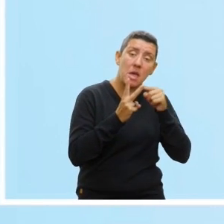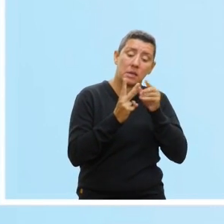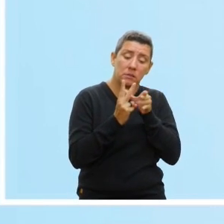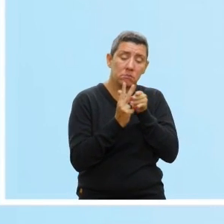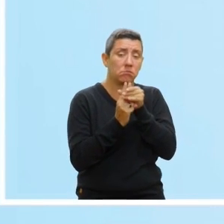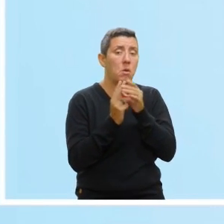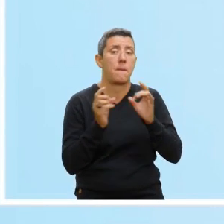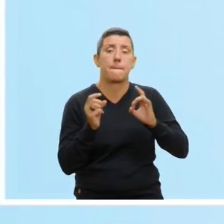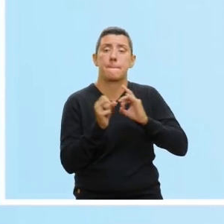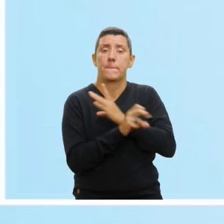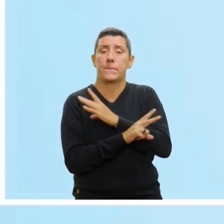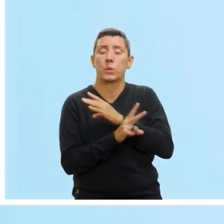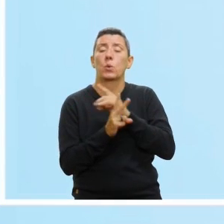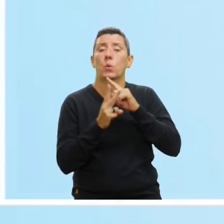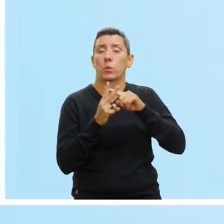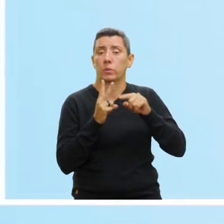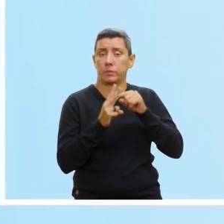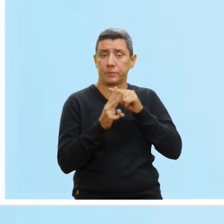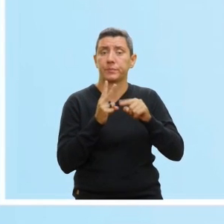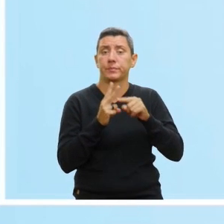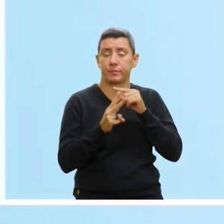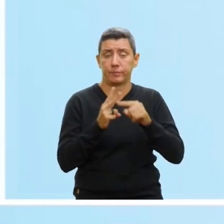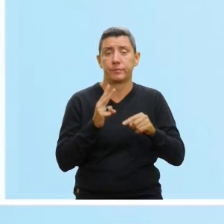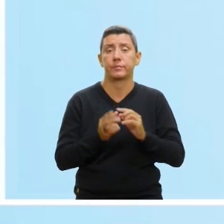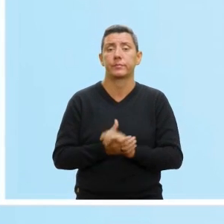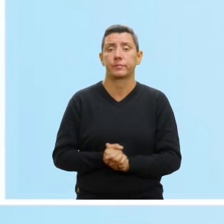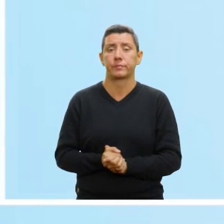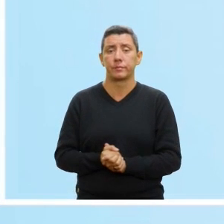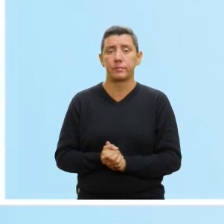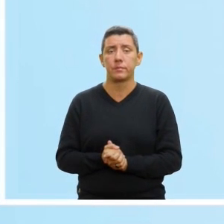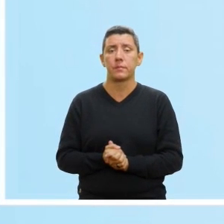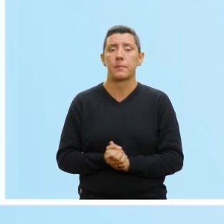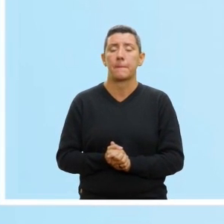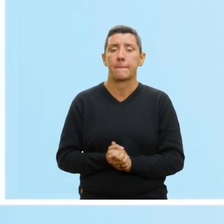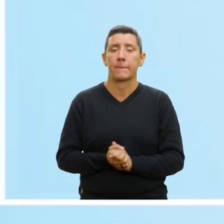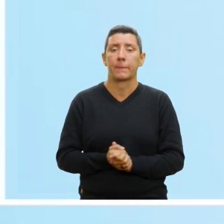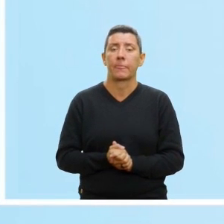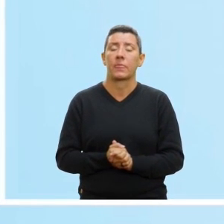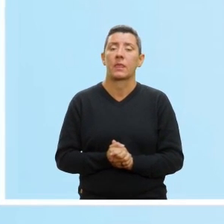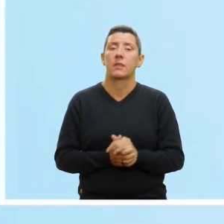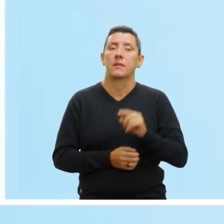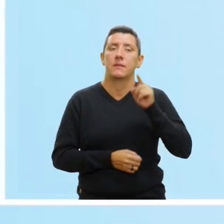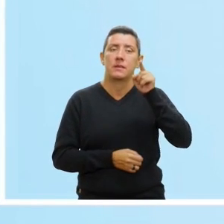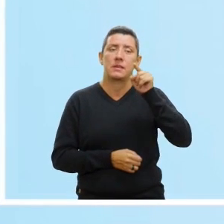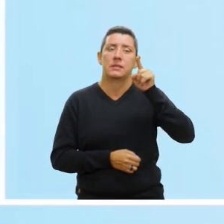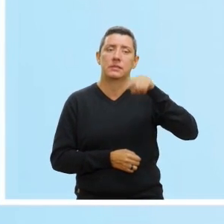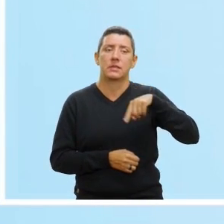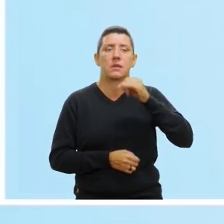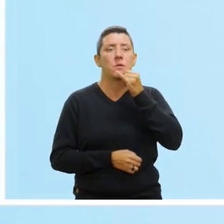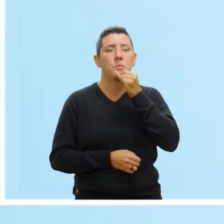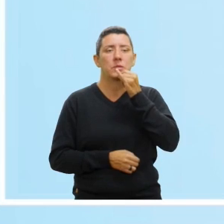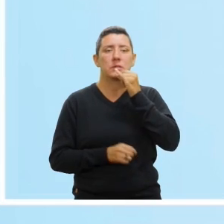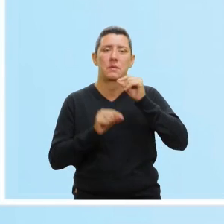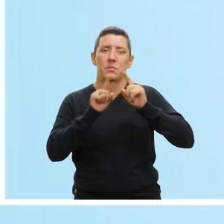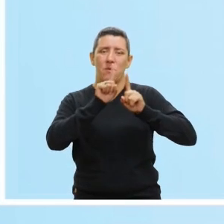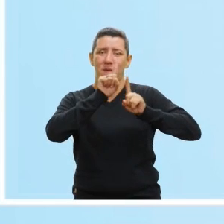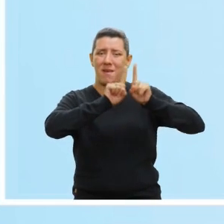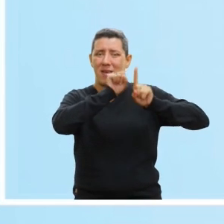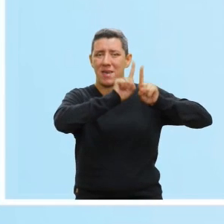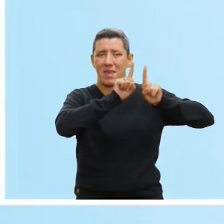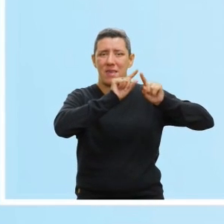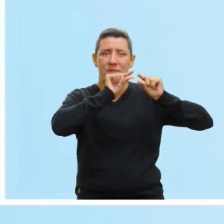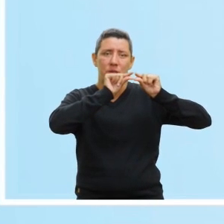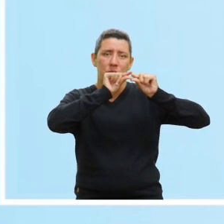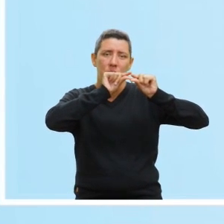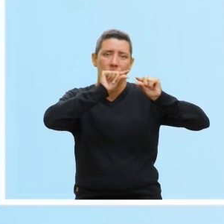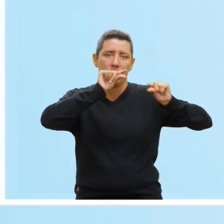e enviar informação para os outros, ele também funciona como OTDR. Esse aqui é um gráfico simples, tá? Do OTDR,